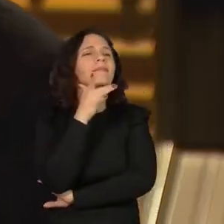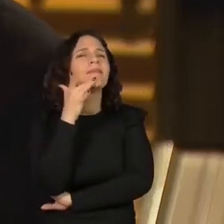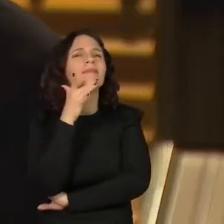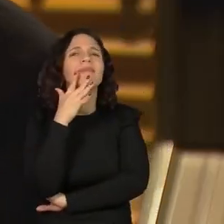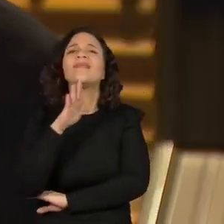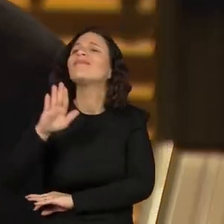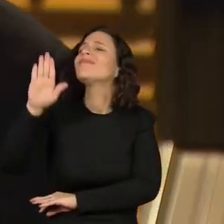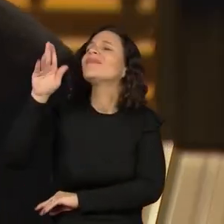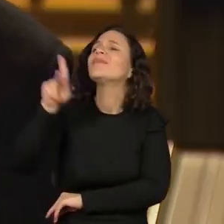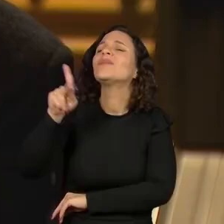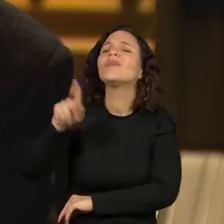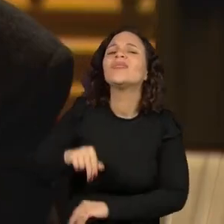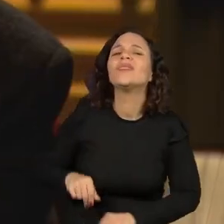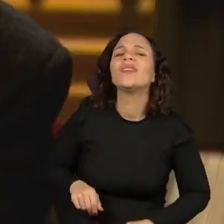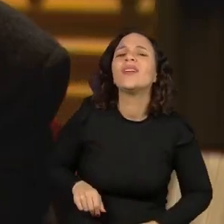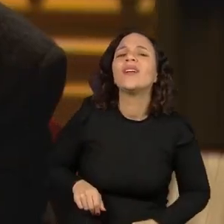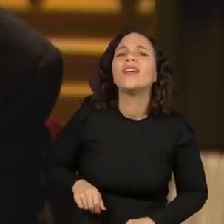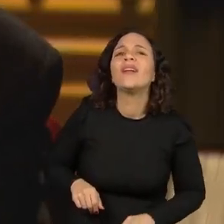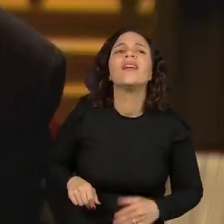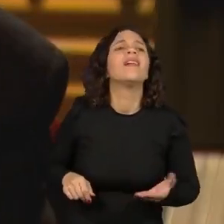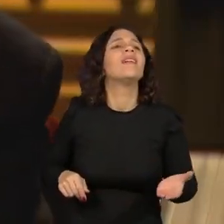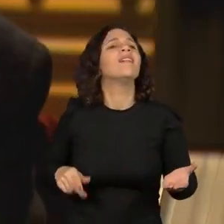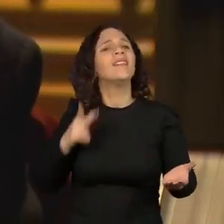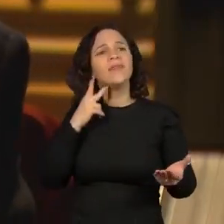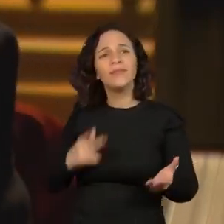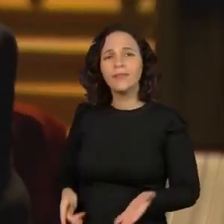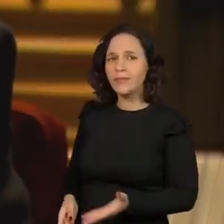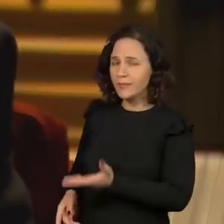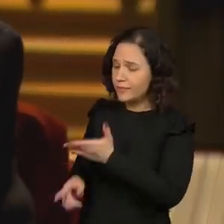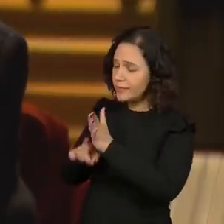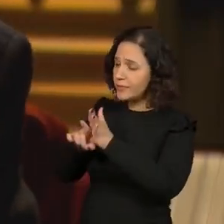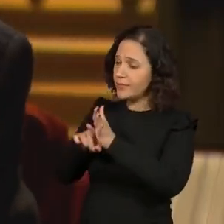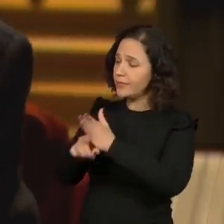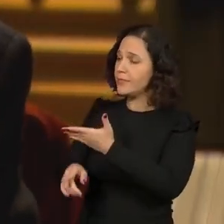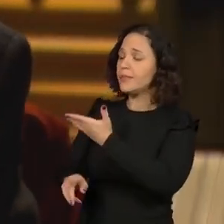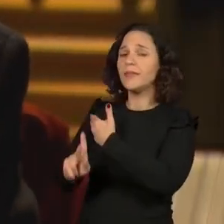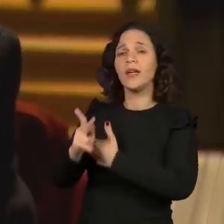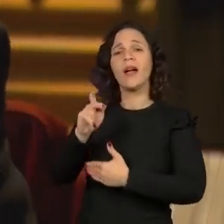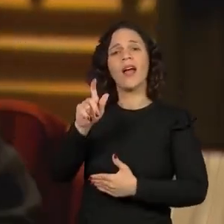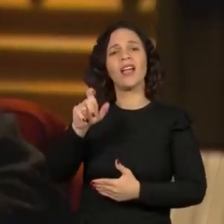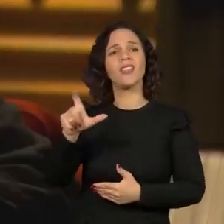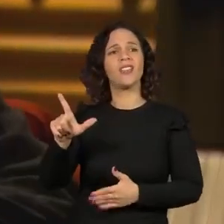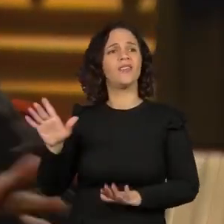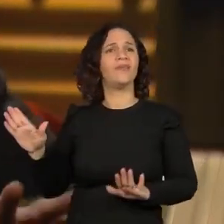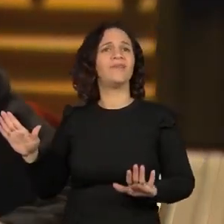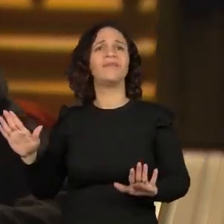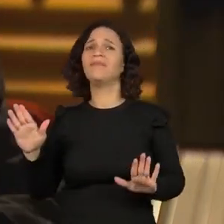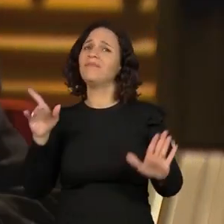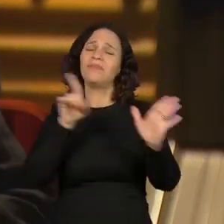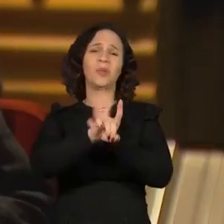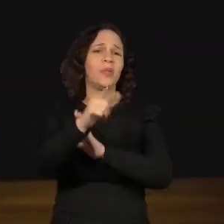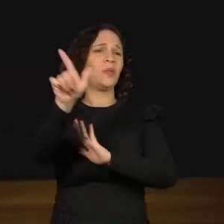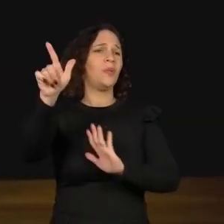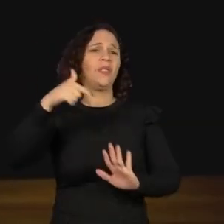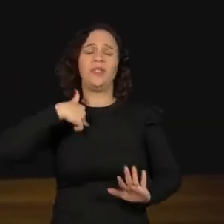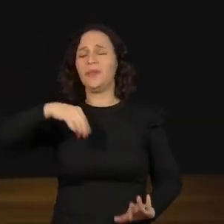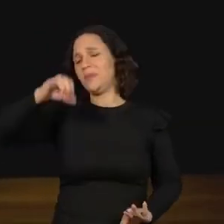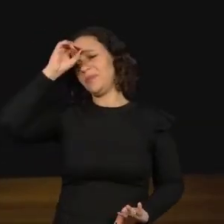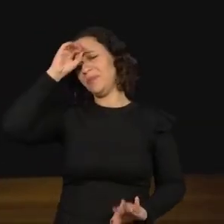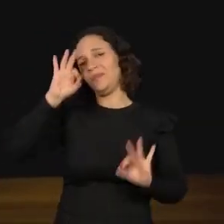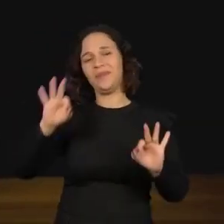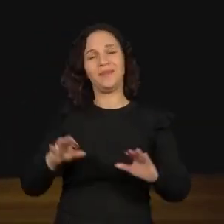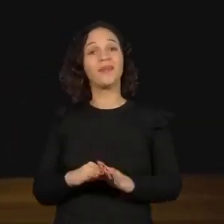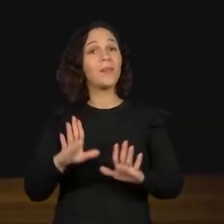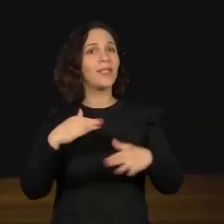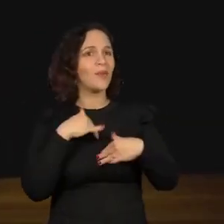professor e o reggel fenomenologia do vá consultar outro professor não não não mas olha aqui eu tenho que